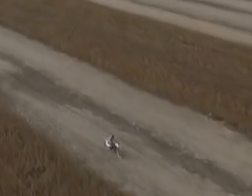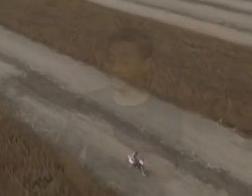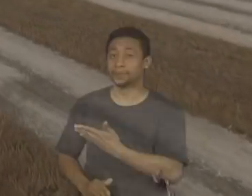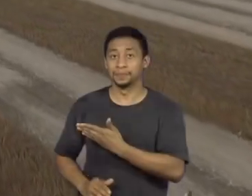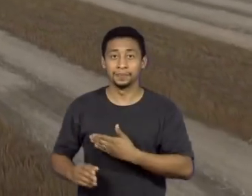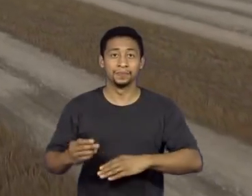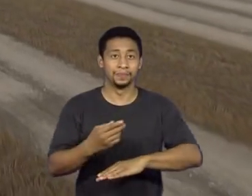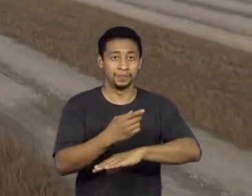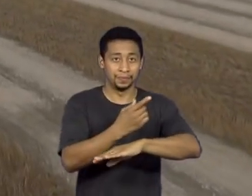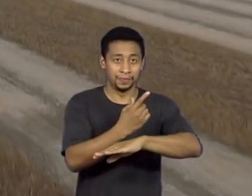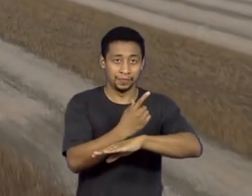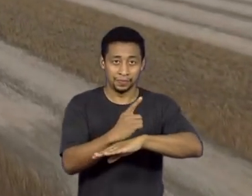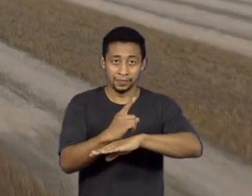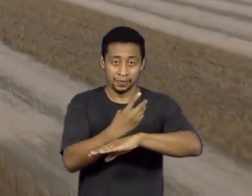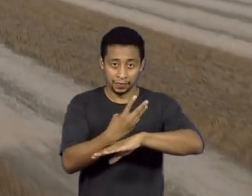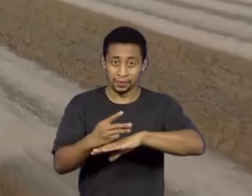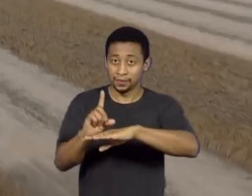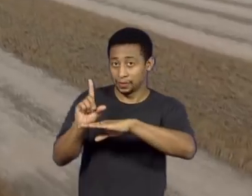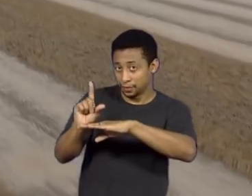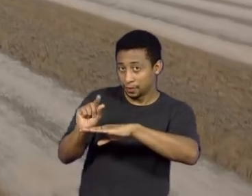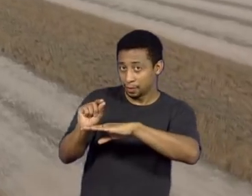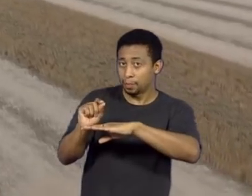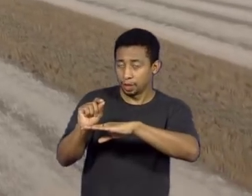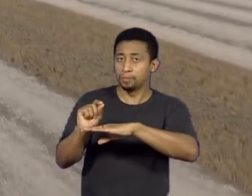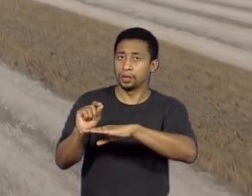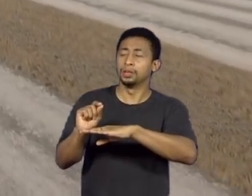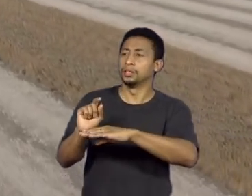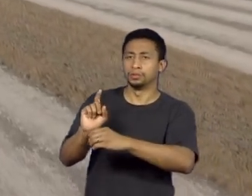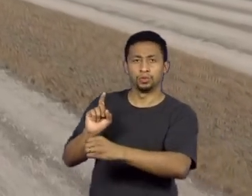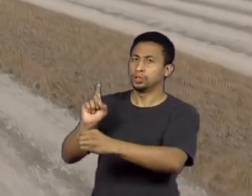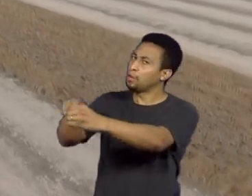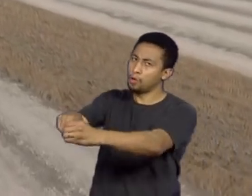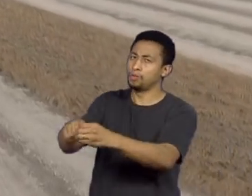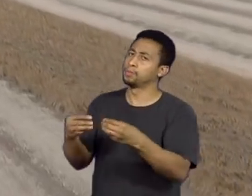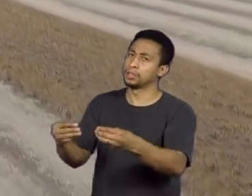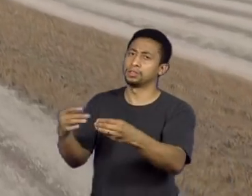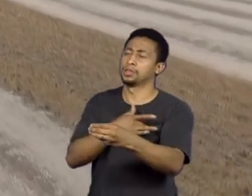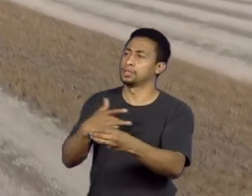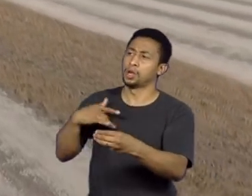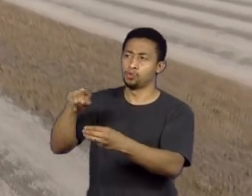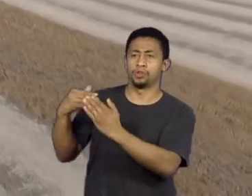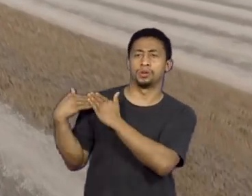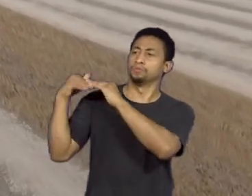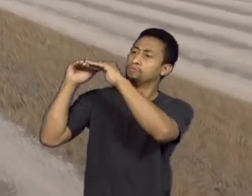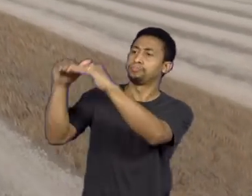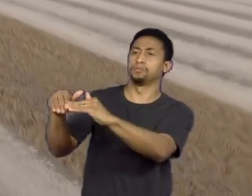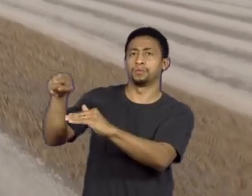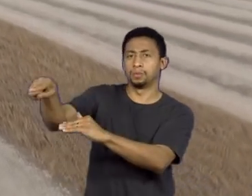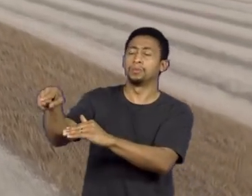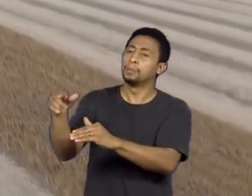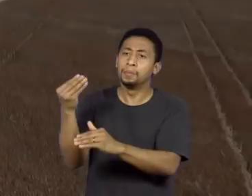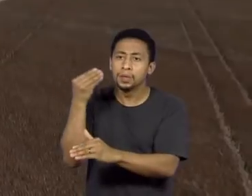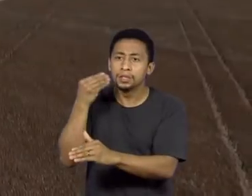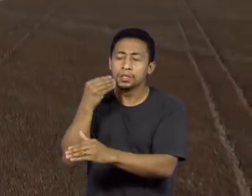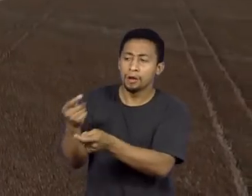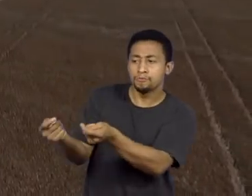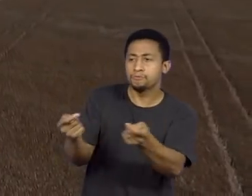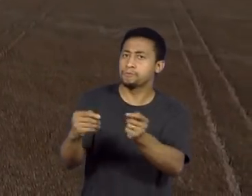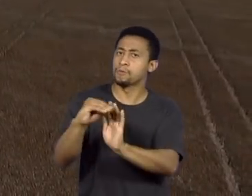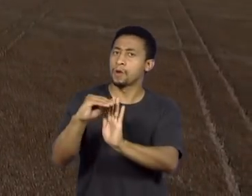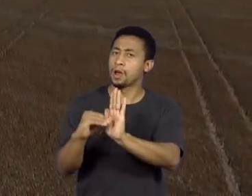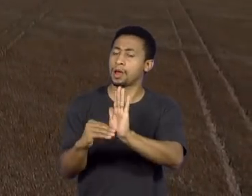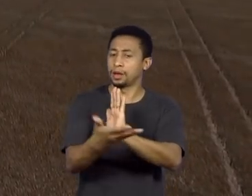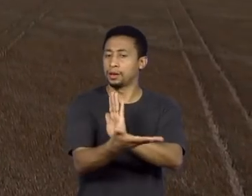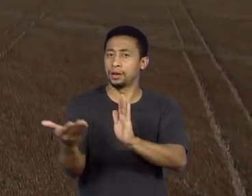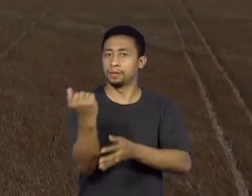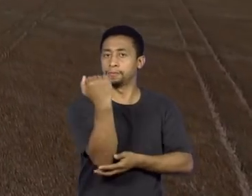O IBAMA devolve ao Ministério do Meio Ambiente pedido de empresários do setor de agronegócio para flexibilizar as